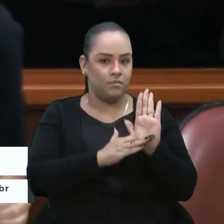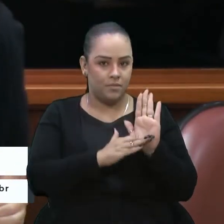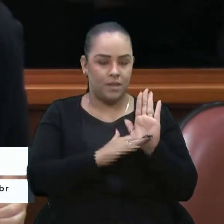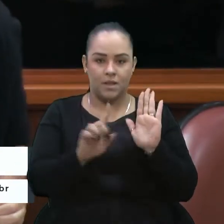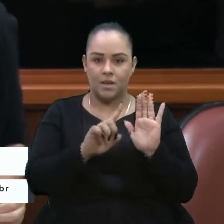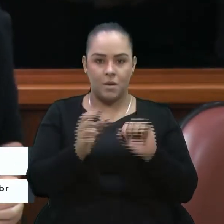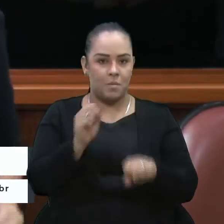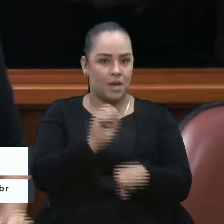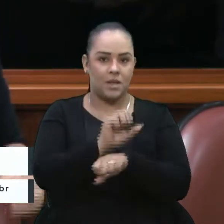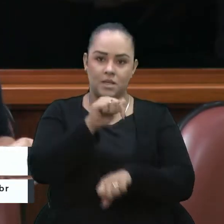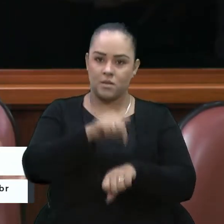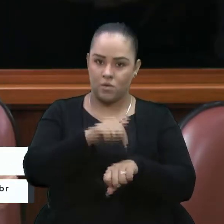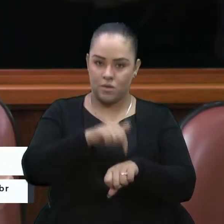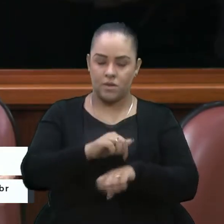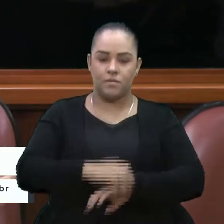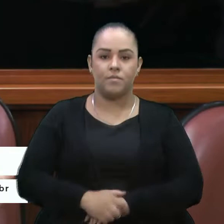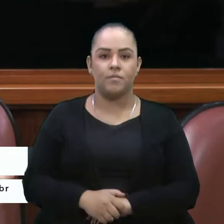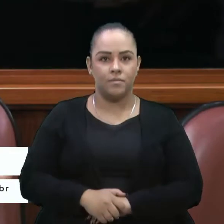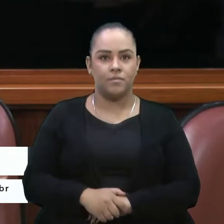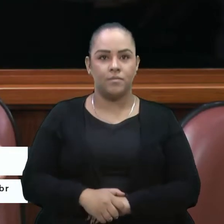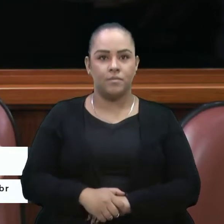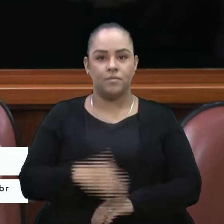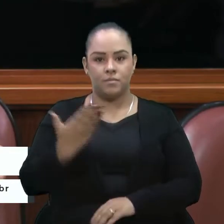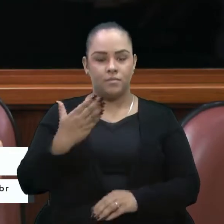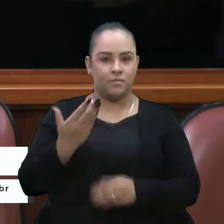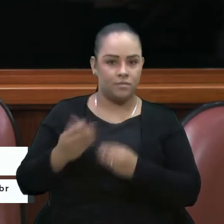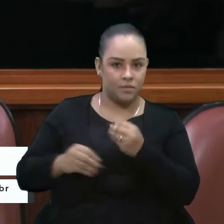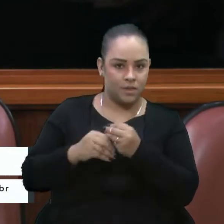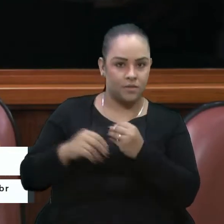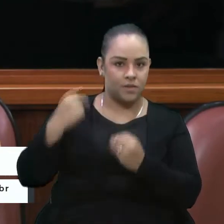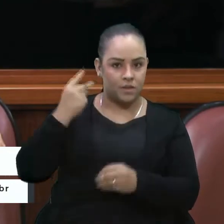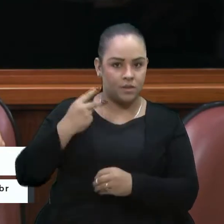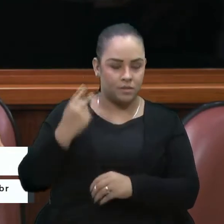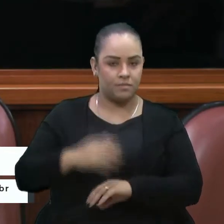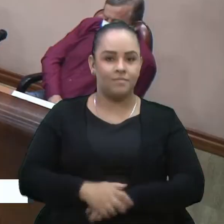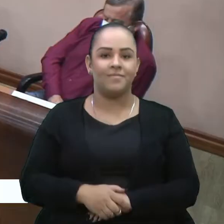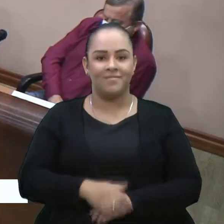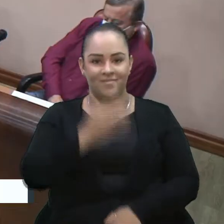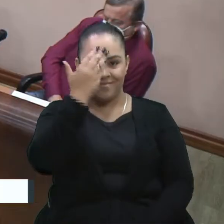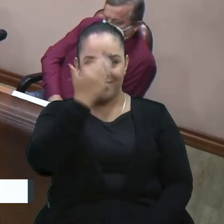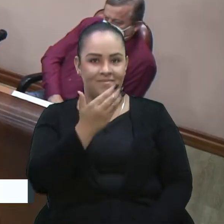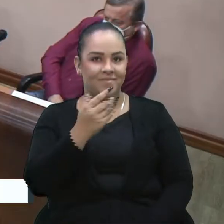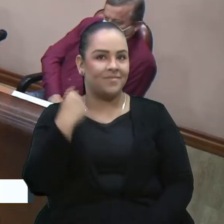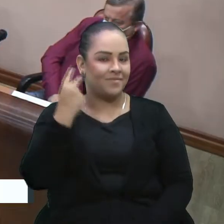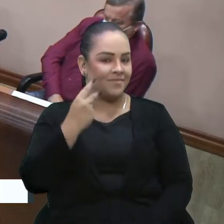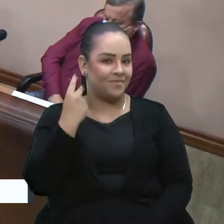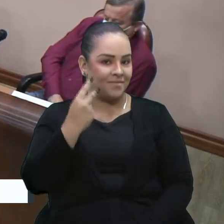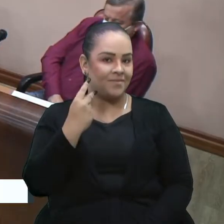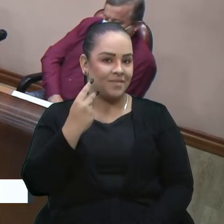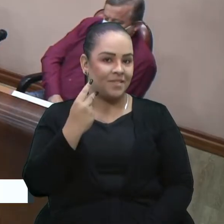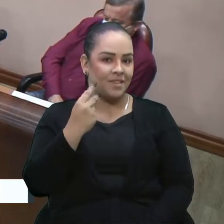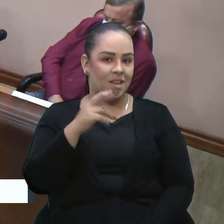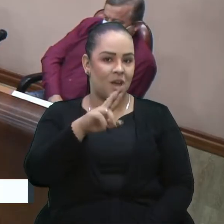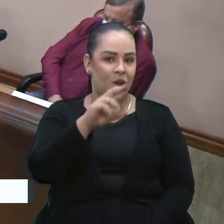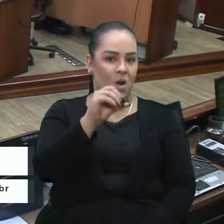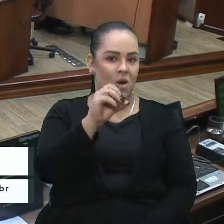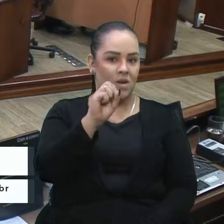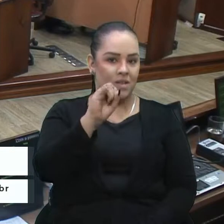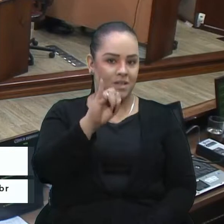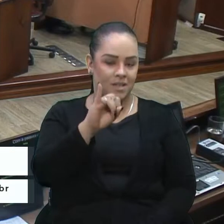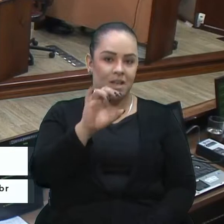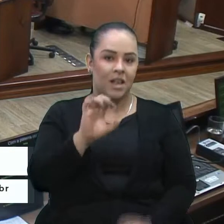flexibilizar nesse momento. Sua parte, vereador. Obrigado, vereadora Rose. Acho que foi claro ali, vereadora Rose,